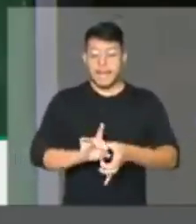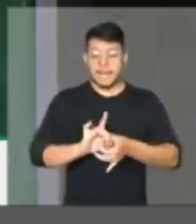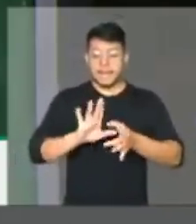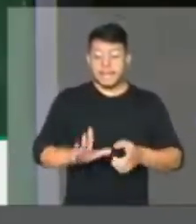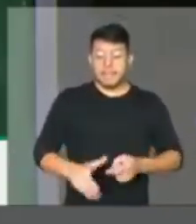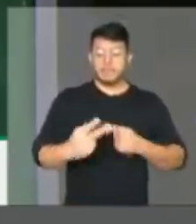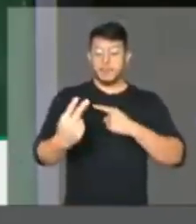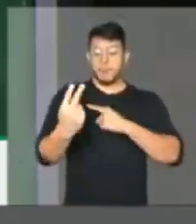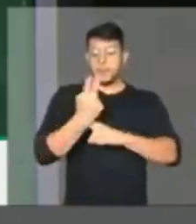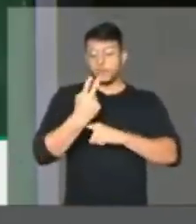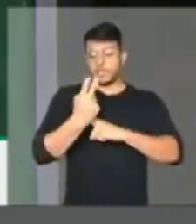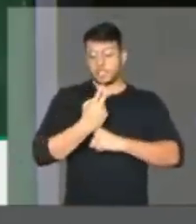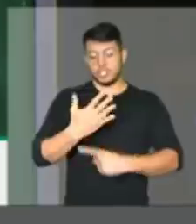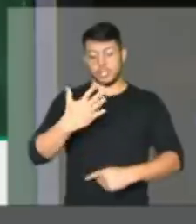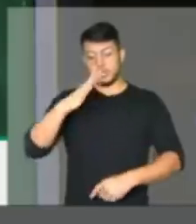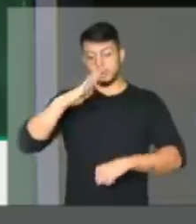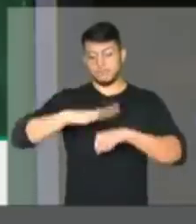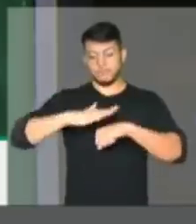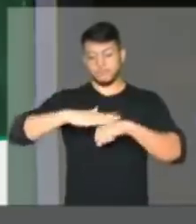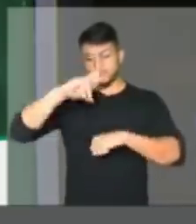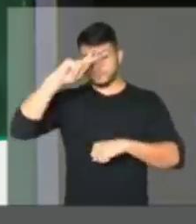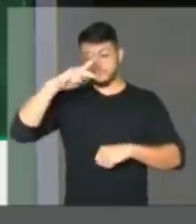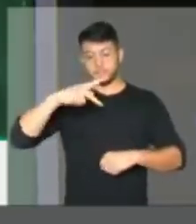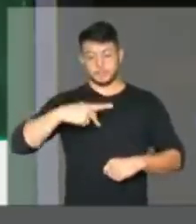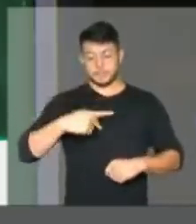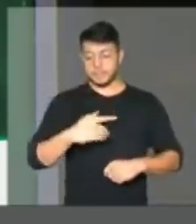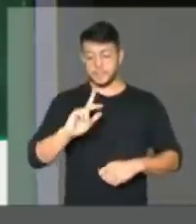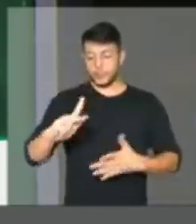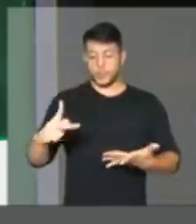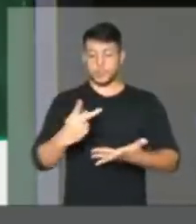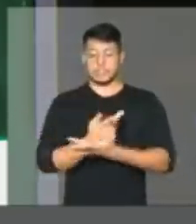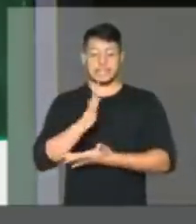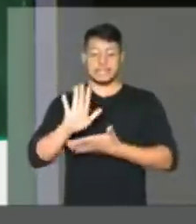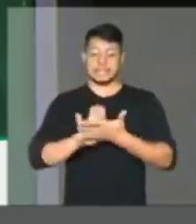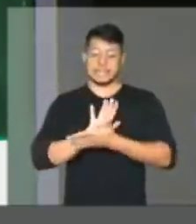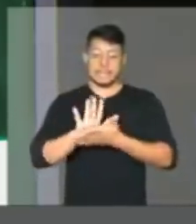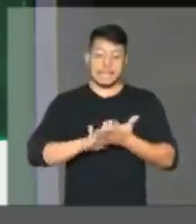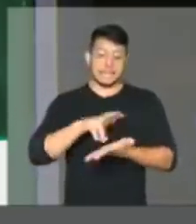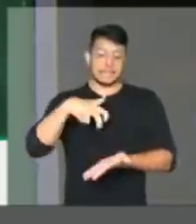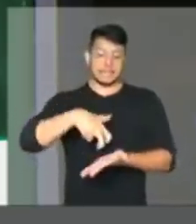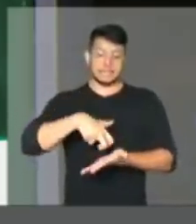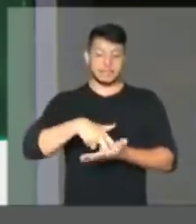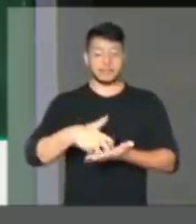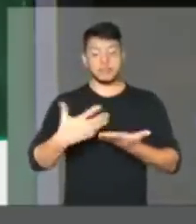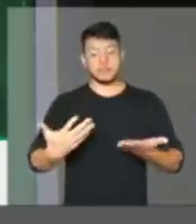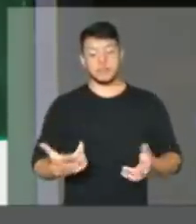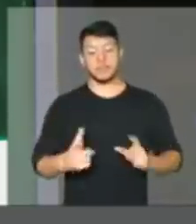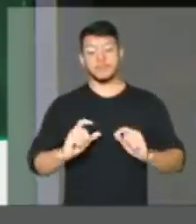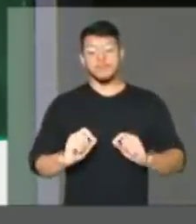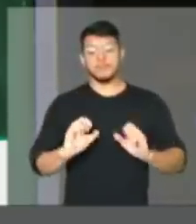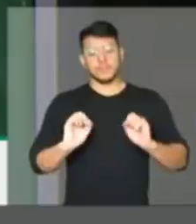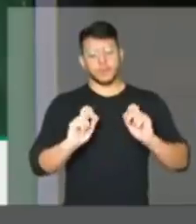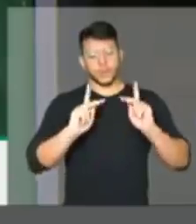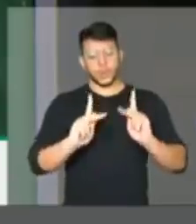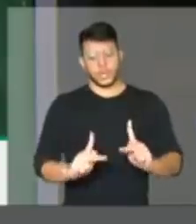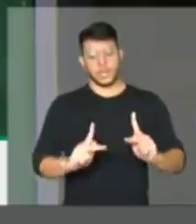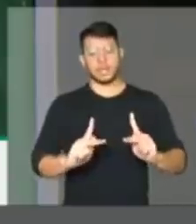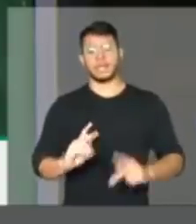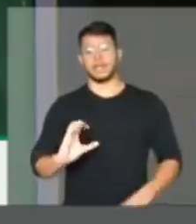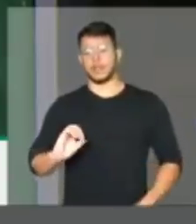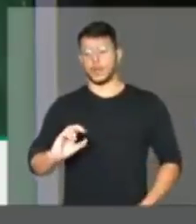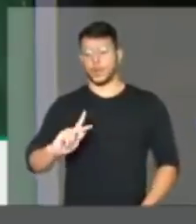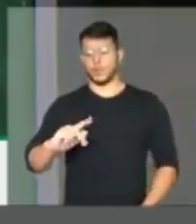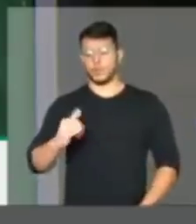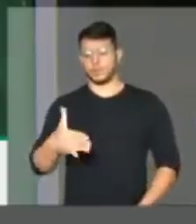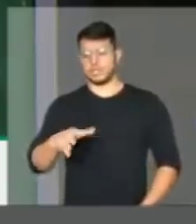ser punido e não ser processado em razão disso. E apesar dos discursos da oposição que a gente ouve aqui,